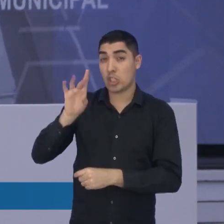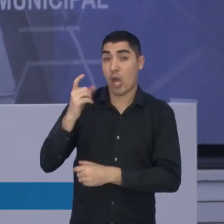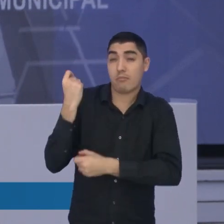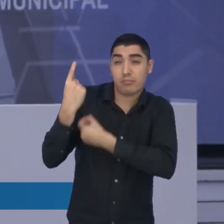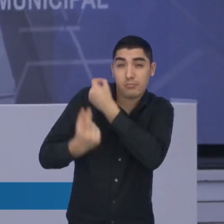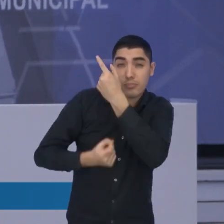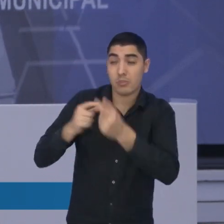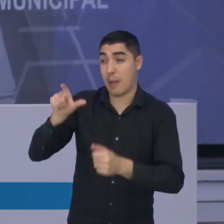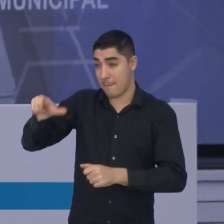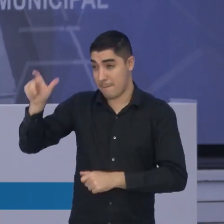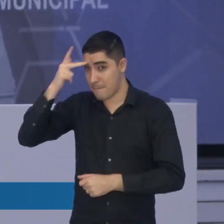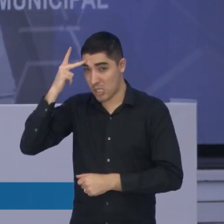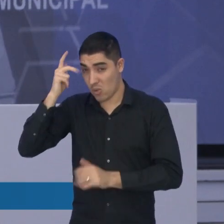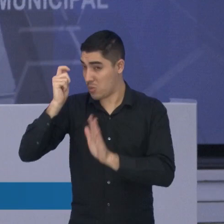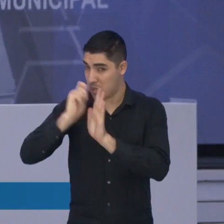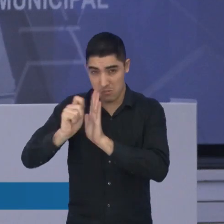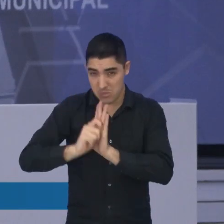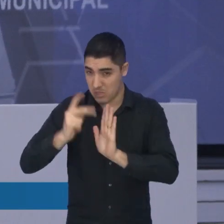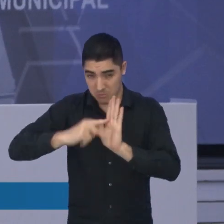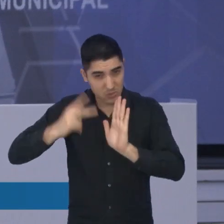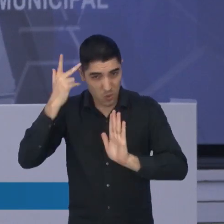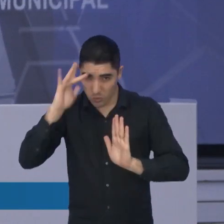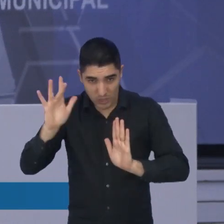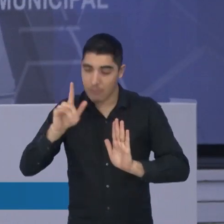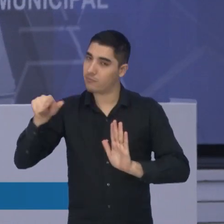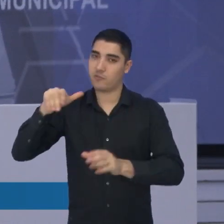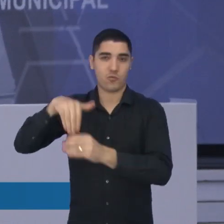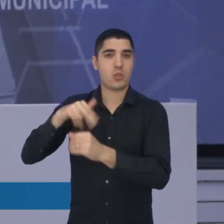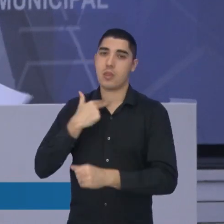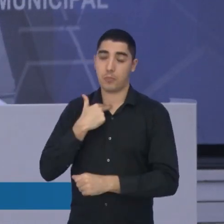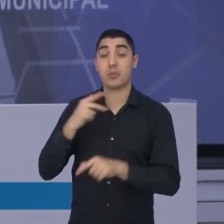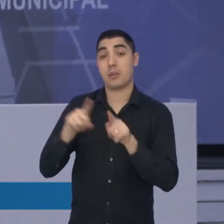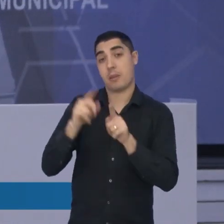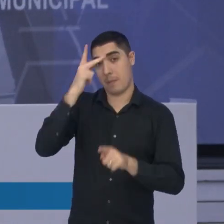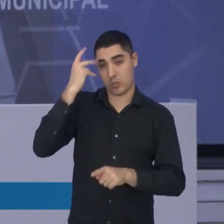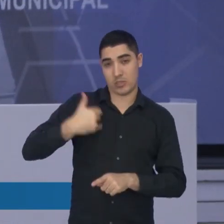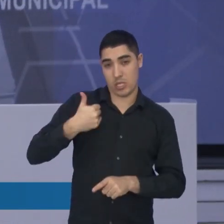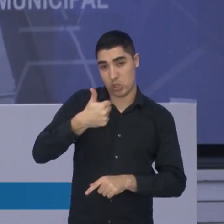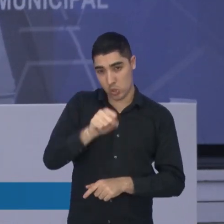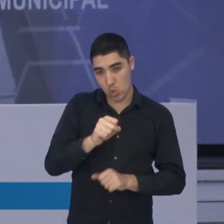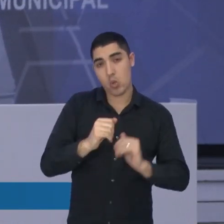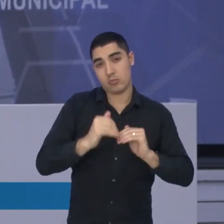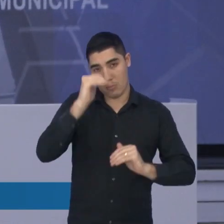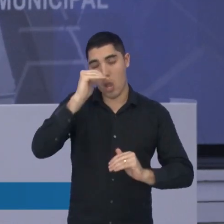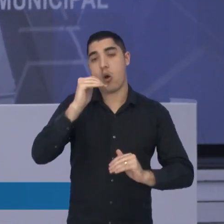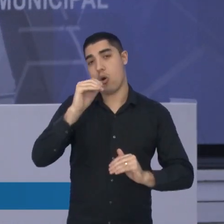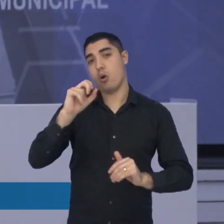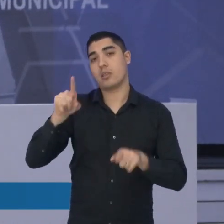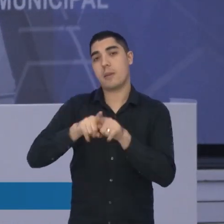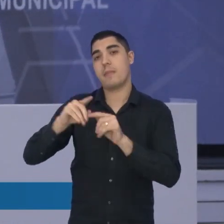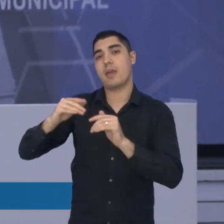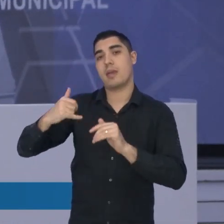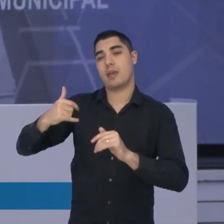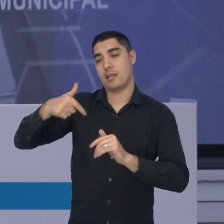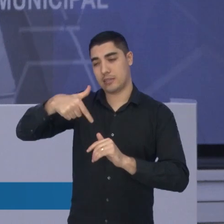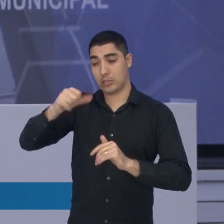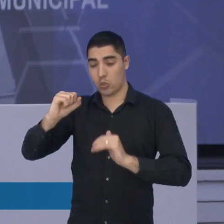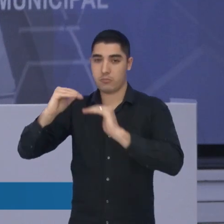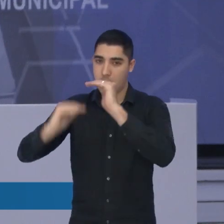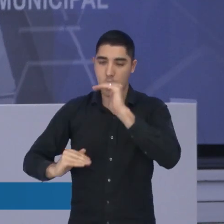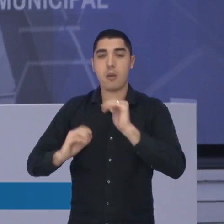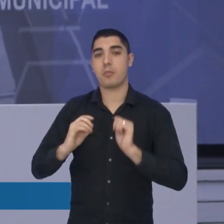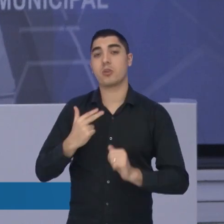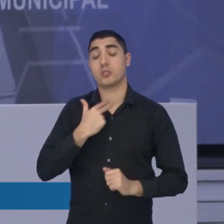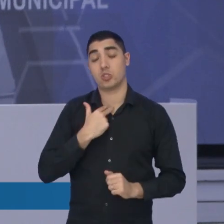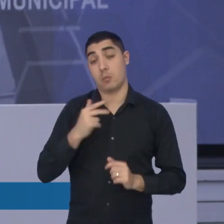para analfabetos, maiores de 16 e menores de 18 e maiores de 70 anos. Mesmo assim, não